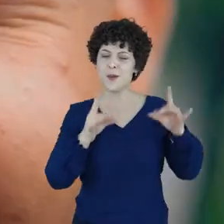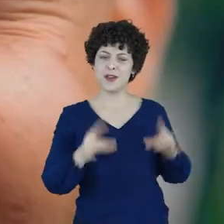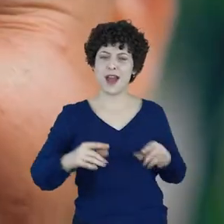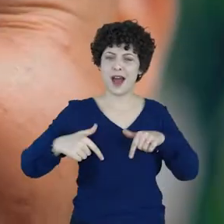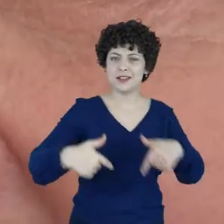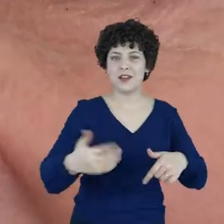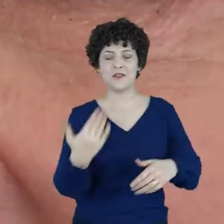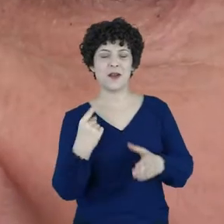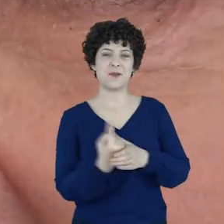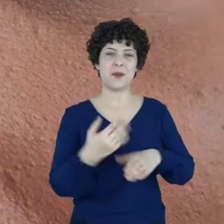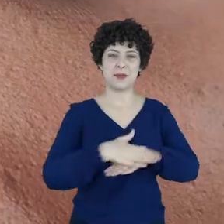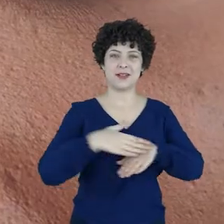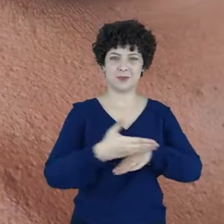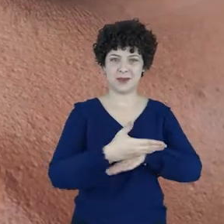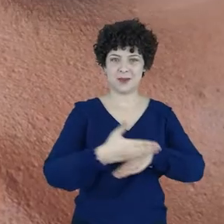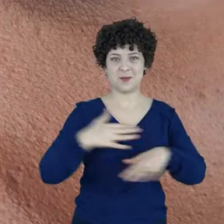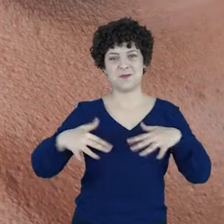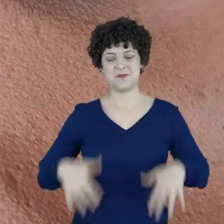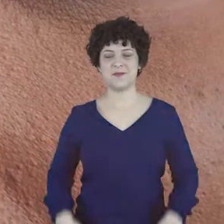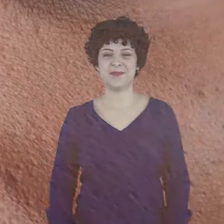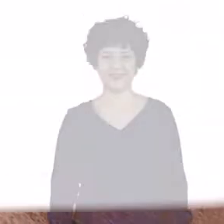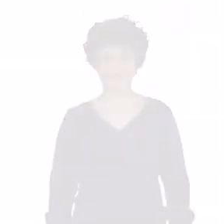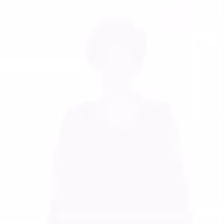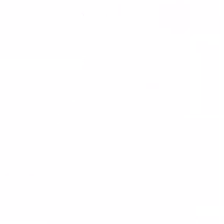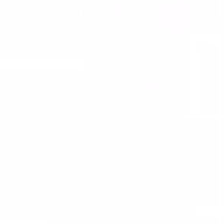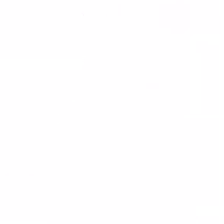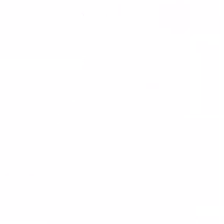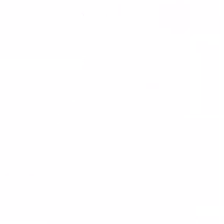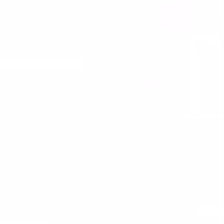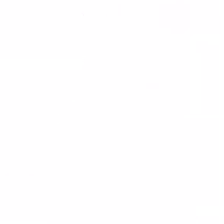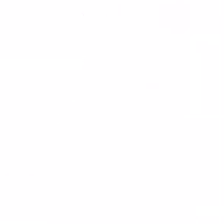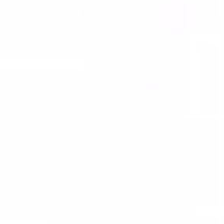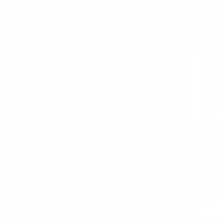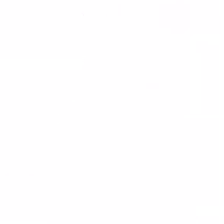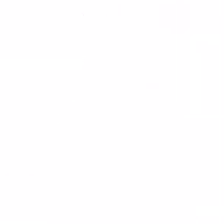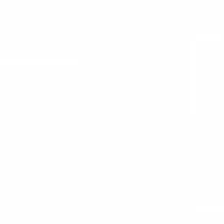também é um de nós. Conheça as nossas ações e faça parte desse movimento.